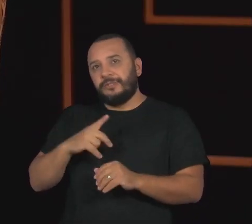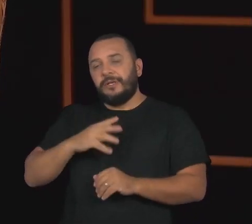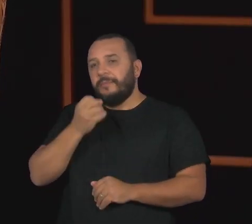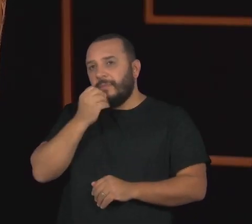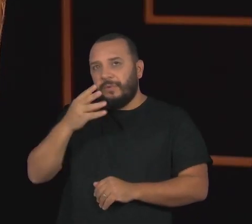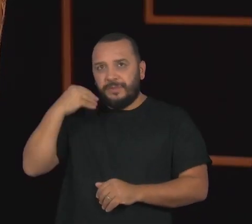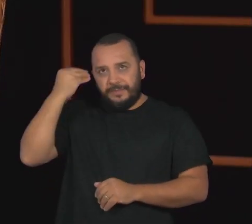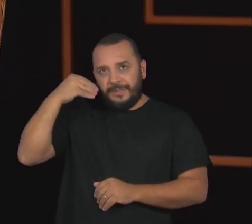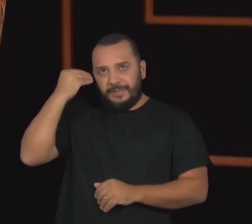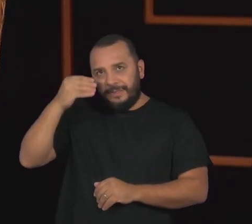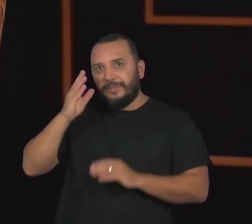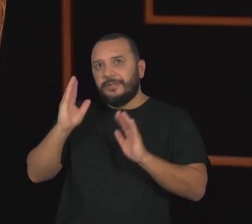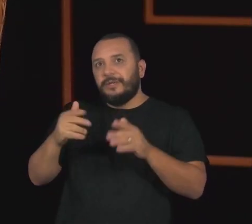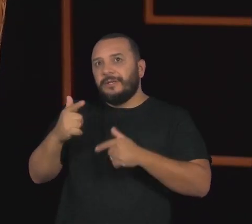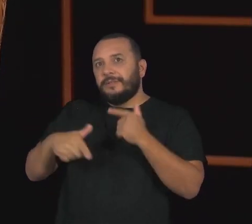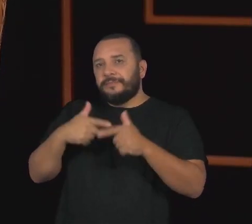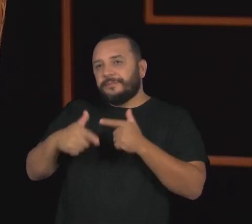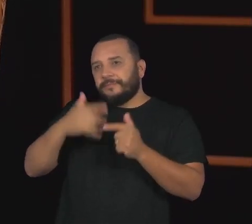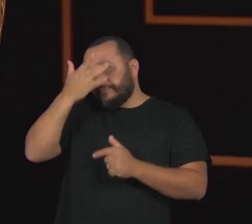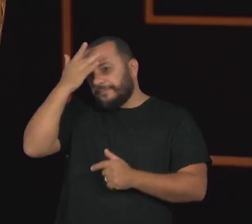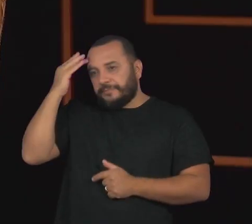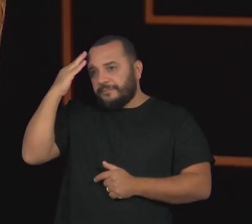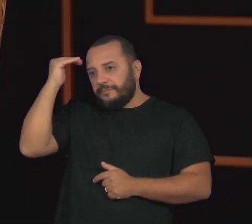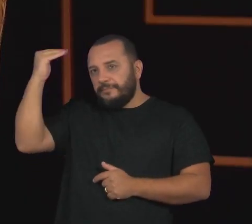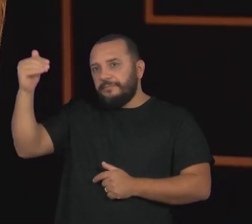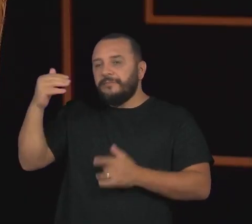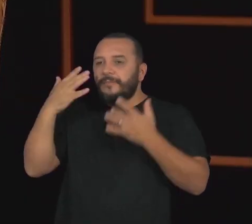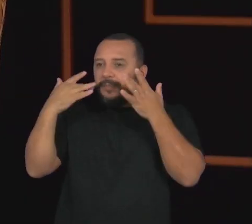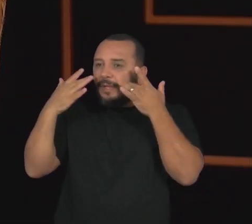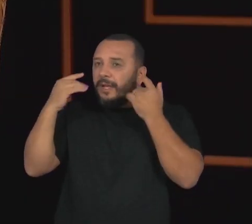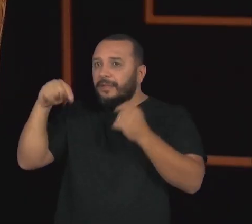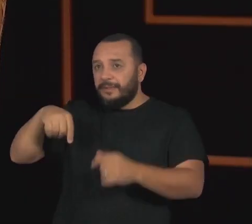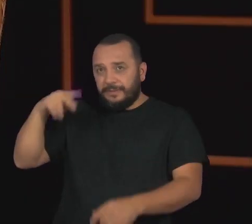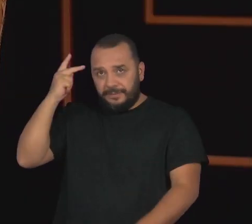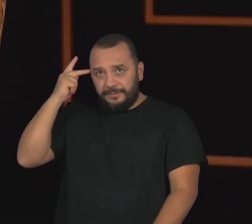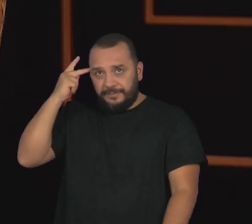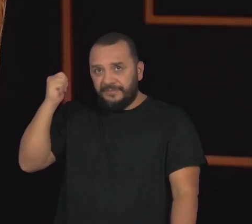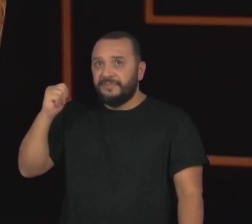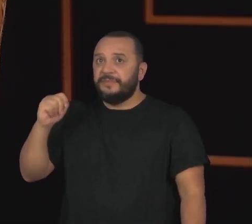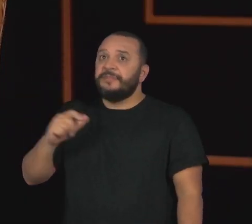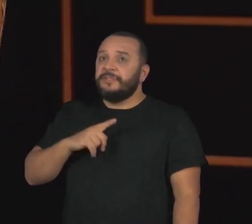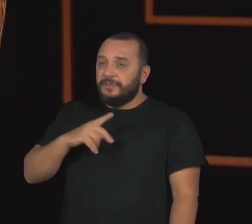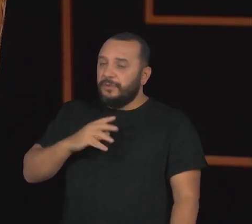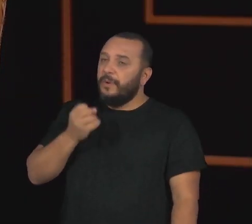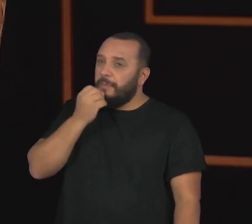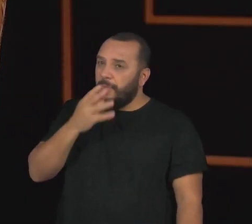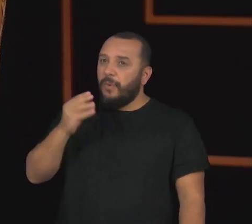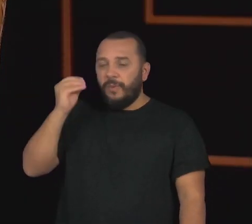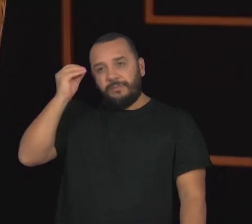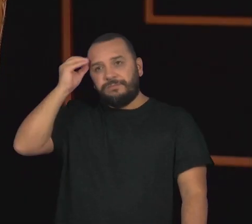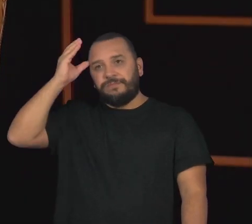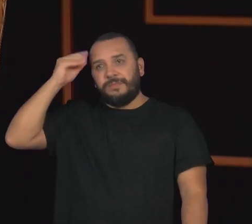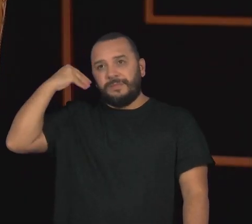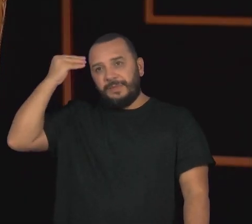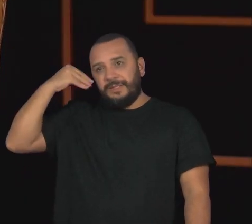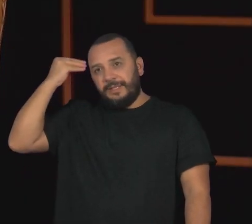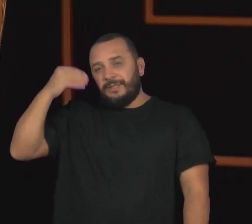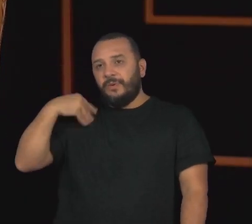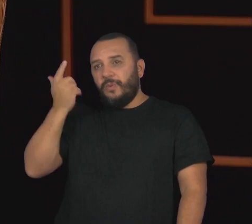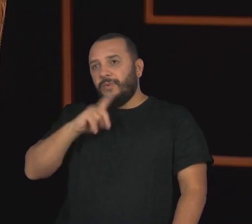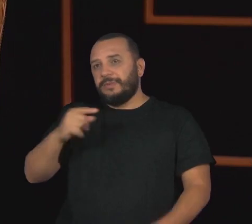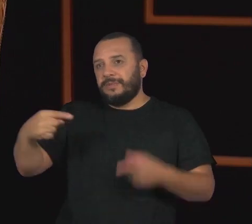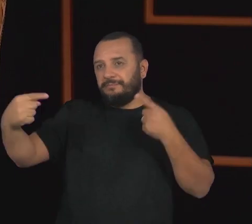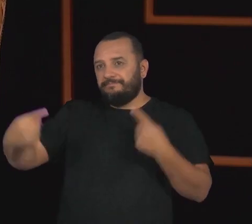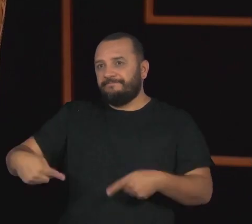já tinha trabalhado com grandes mestres, já tinha feito teatro aqui em São Paulo, então eu cheguei com uma boa bagagem para encarar esses desafios